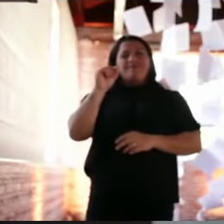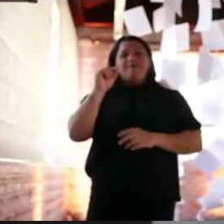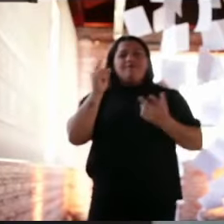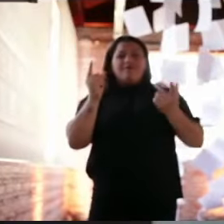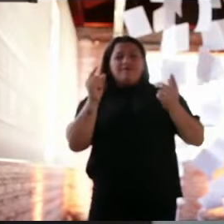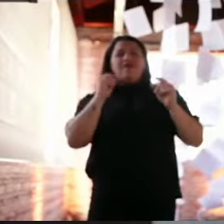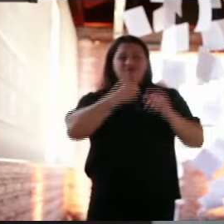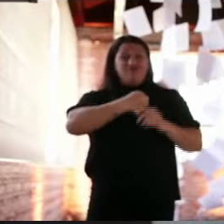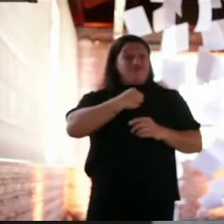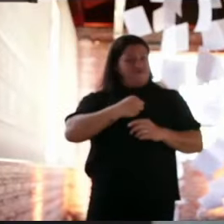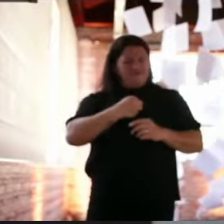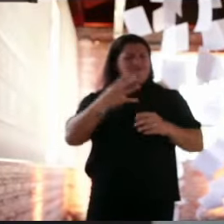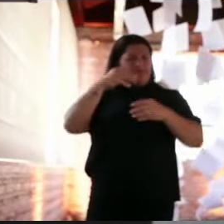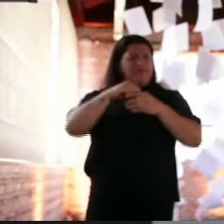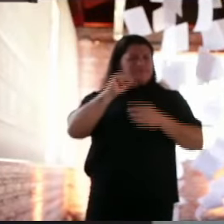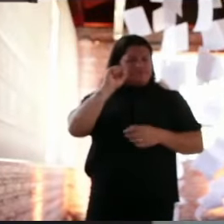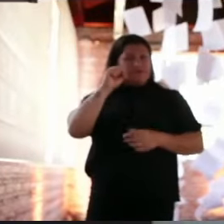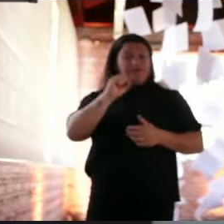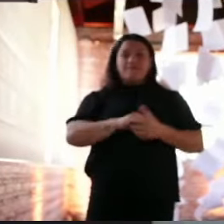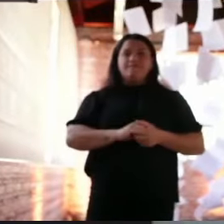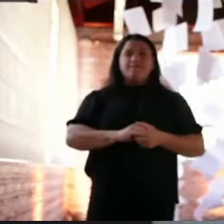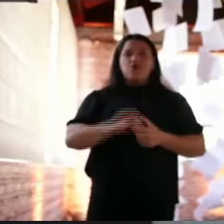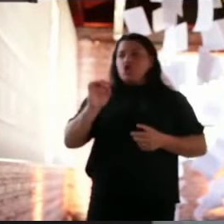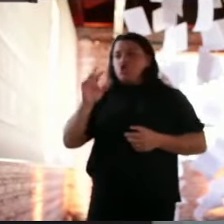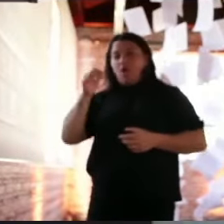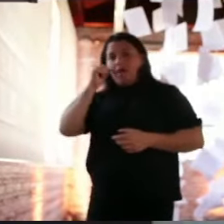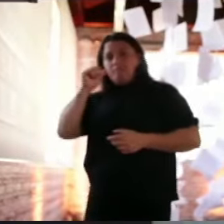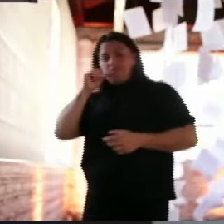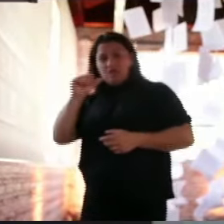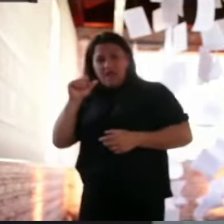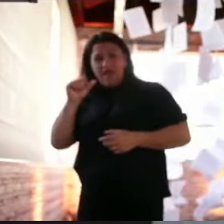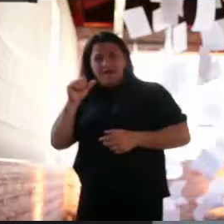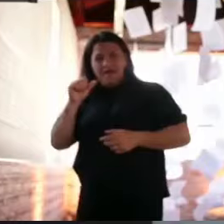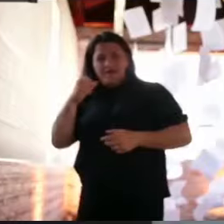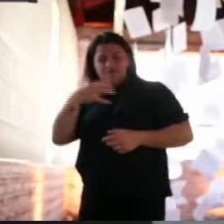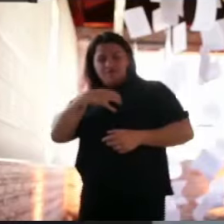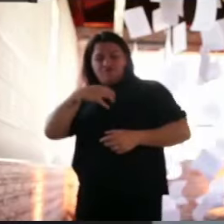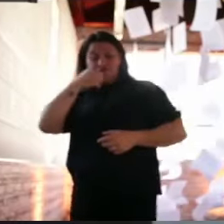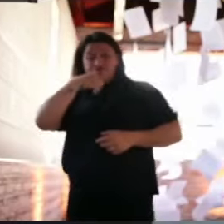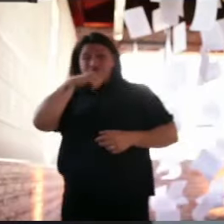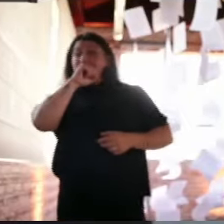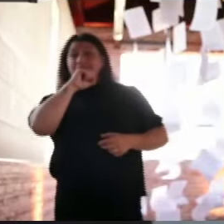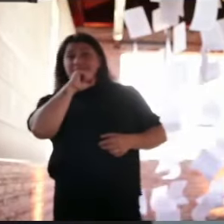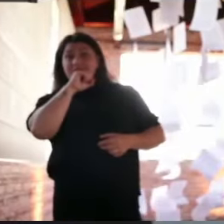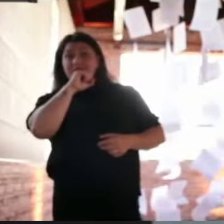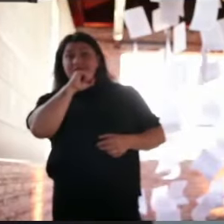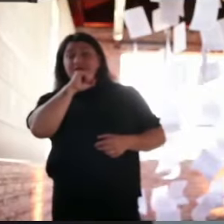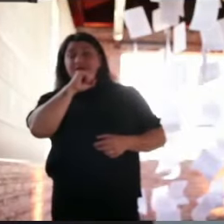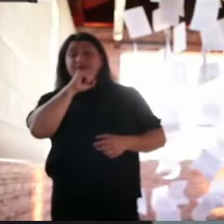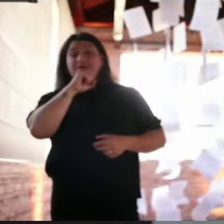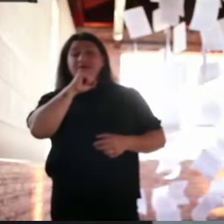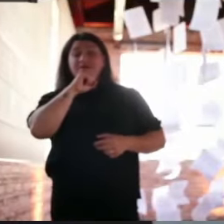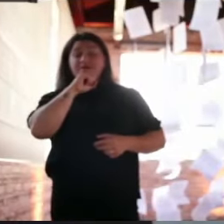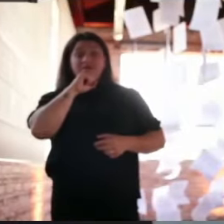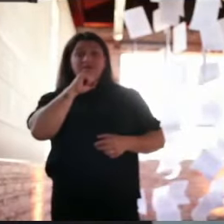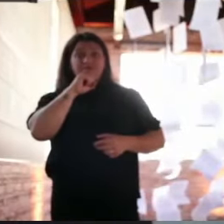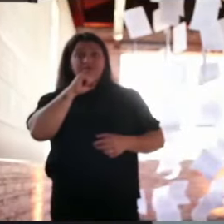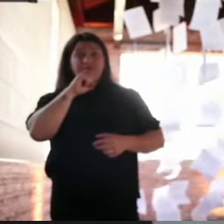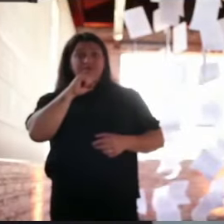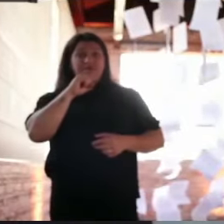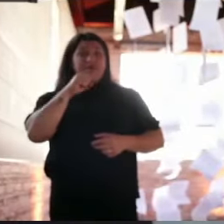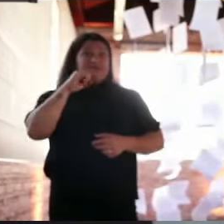a gente vive totalmente não só as mulheres são mães por instinto né E